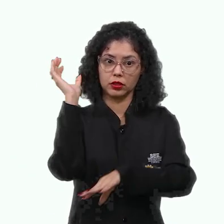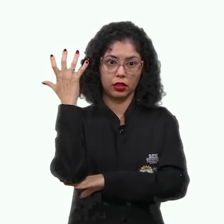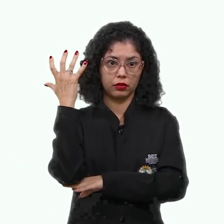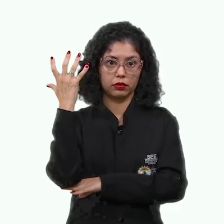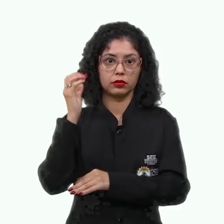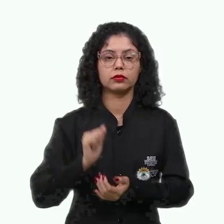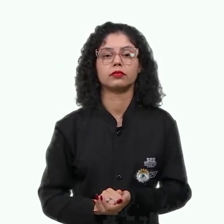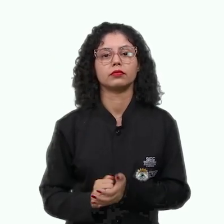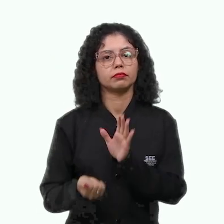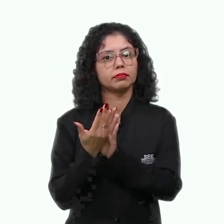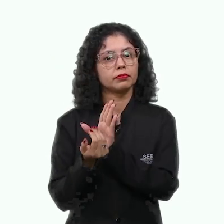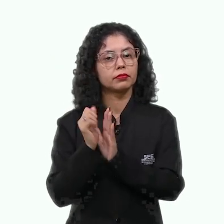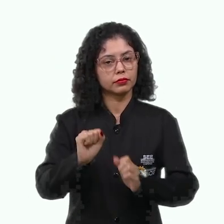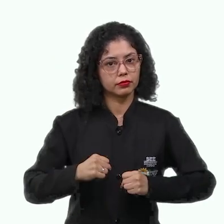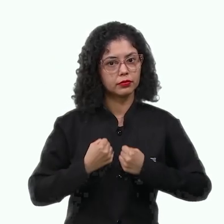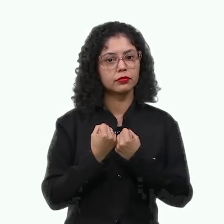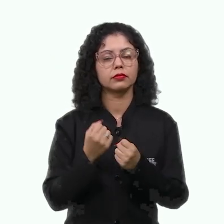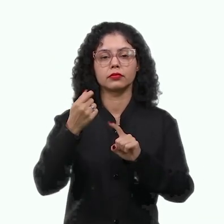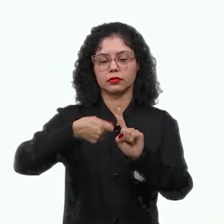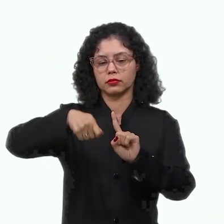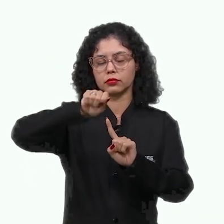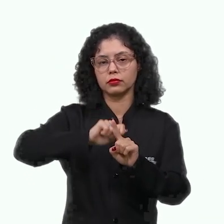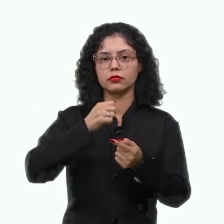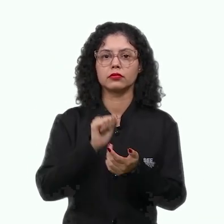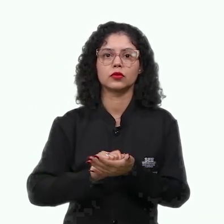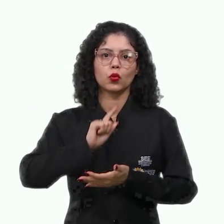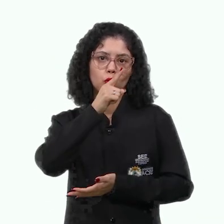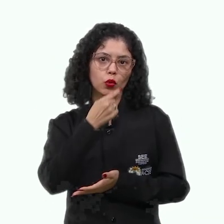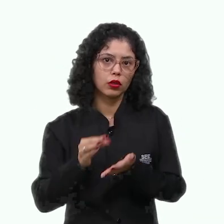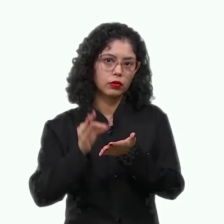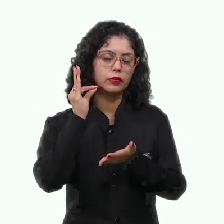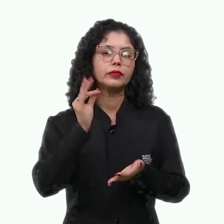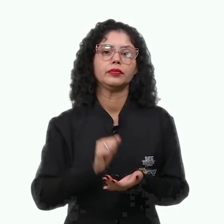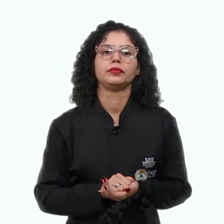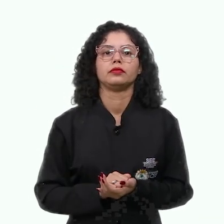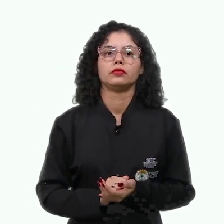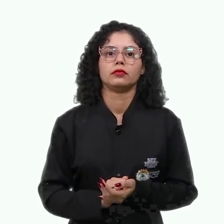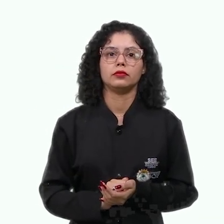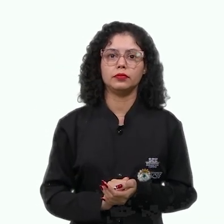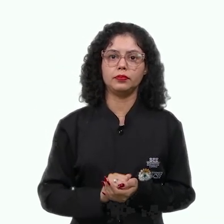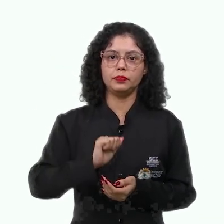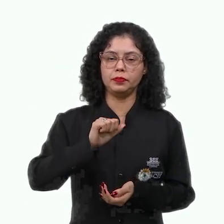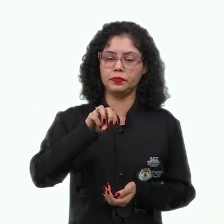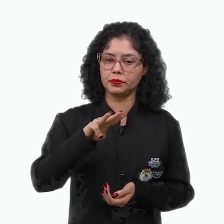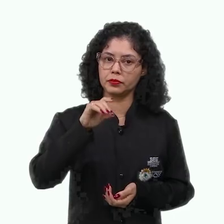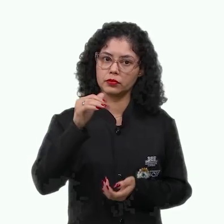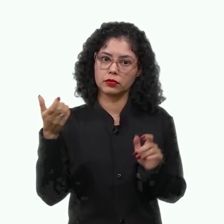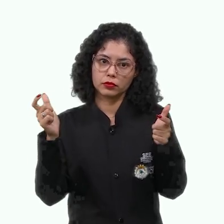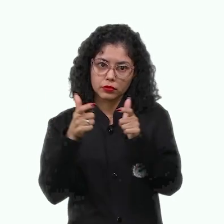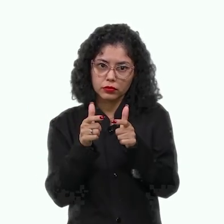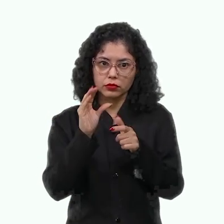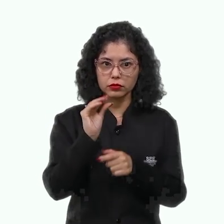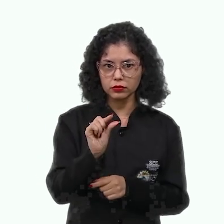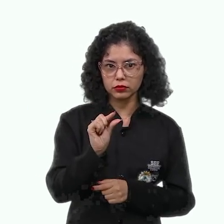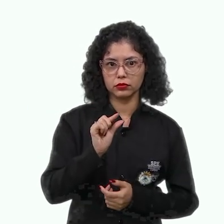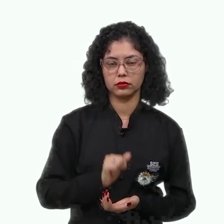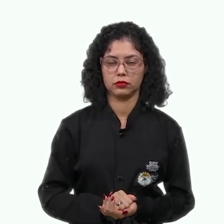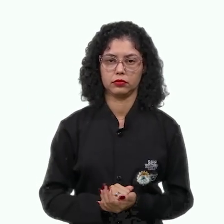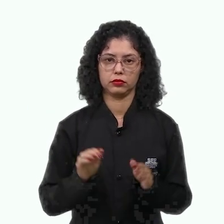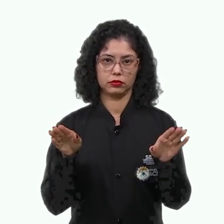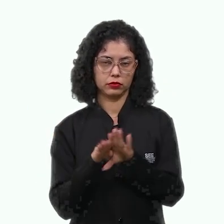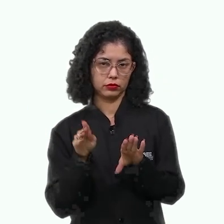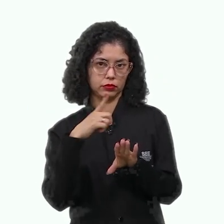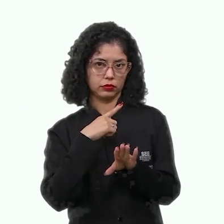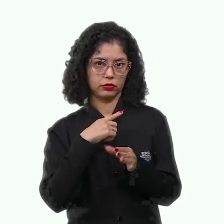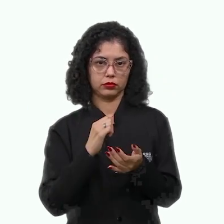multiplicam plantas resistentes como a banana, a cana, o café e o eucalipto por micropropagação. Temos também